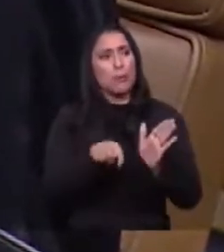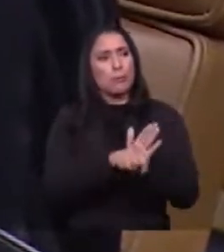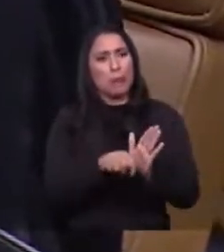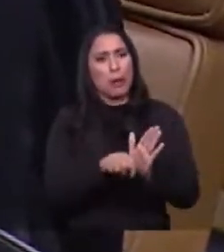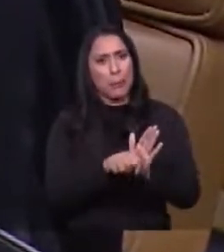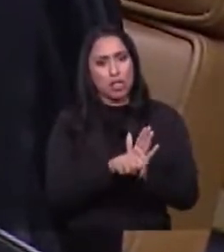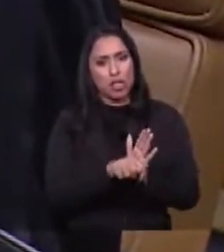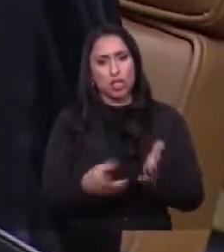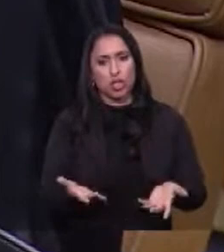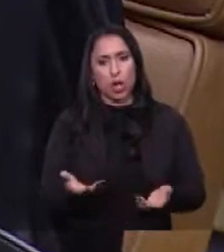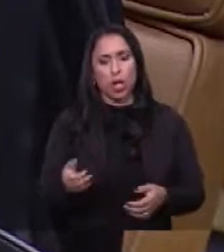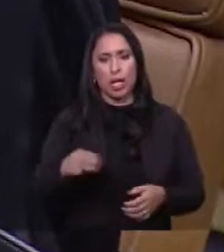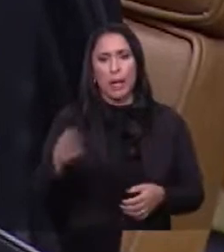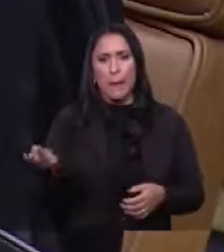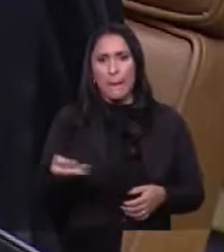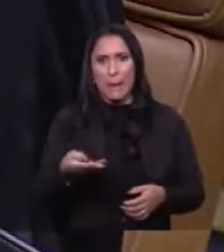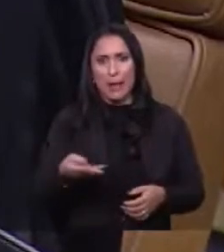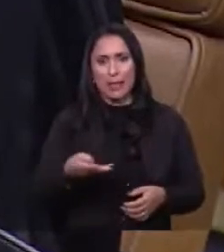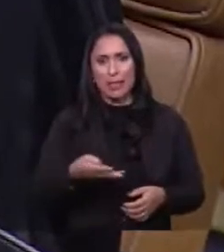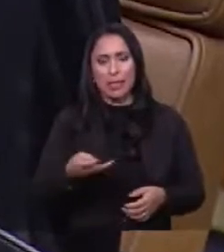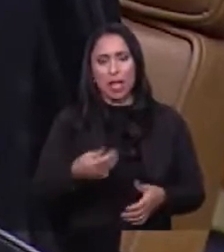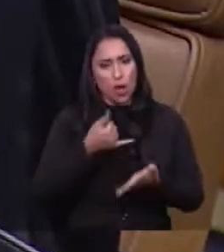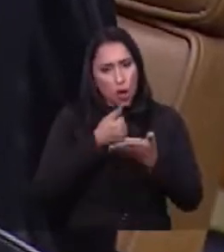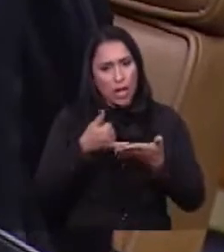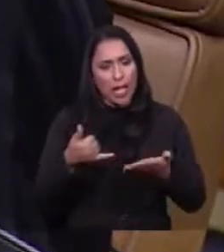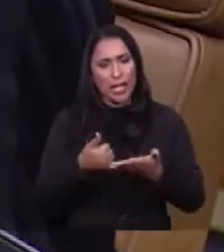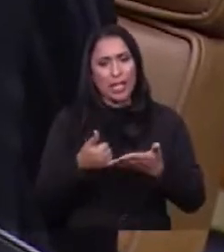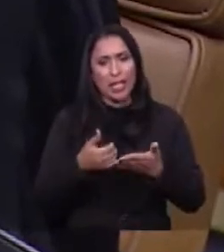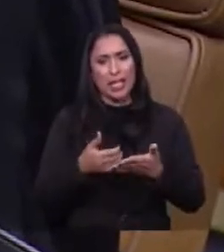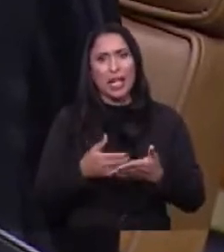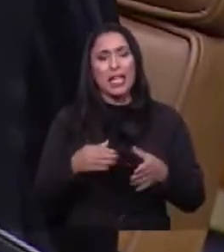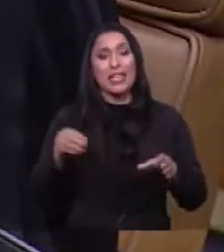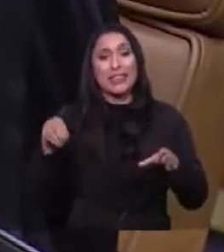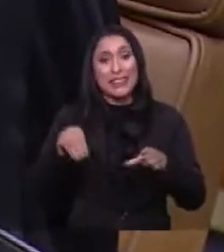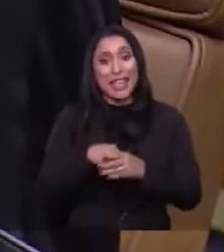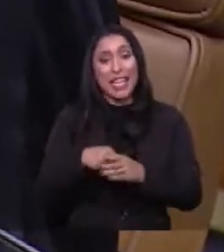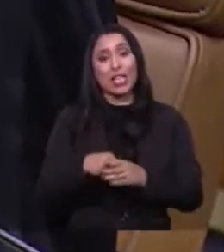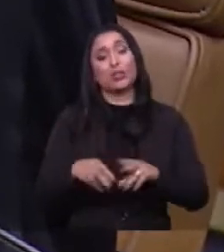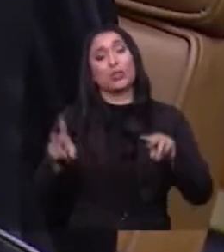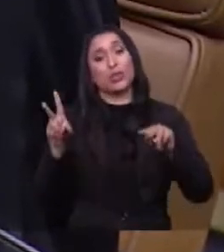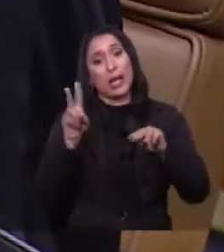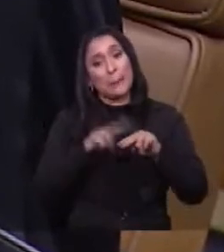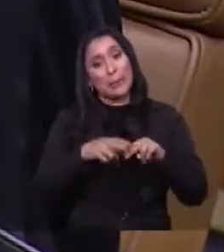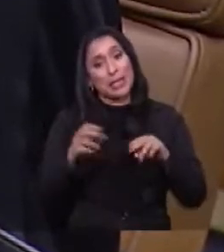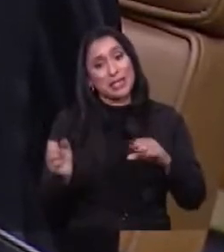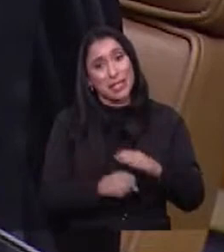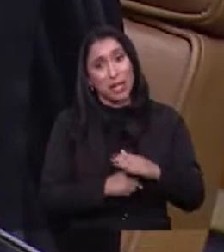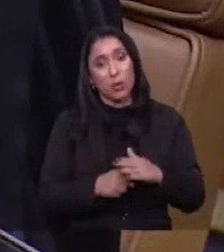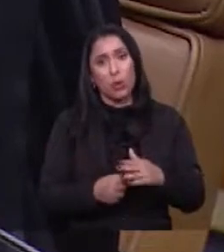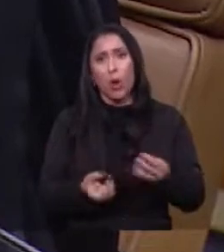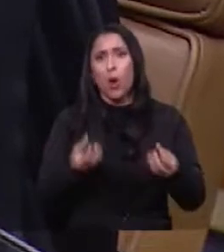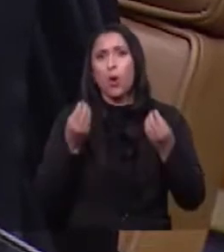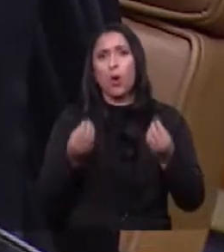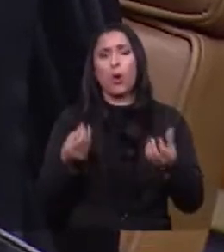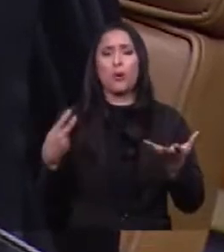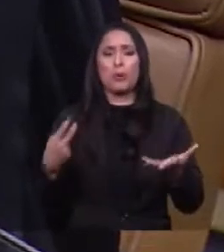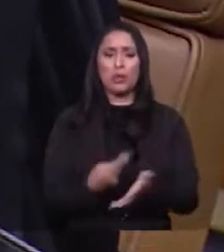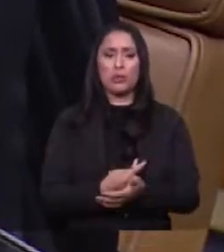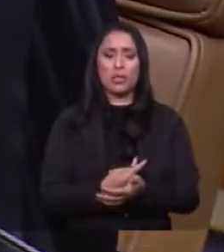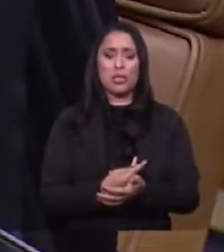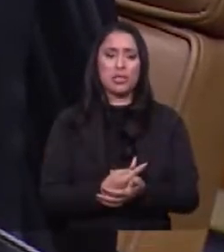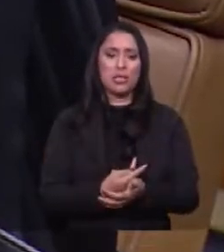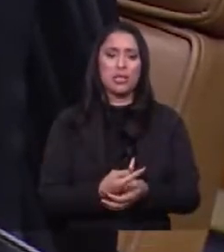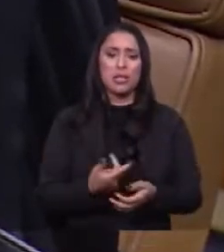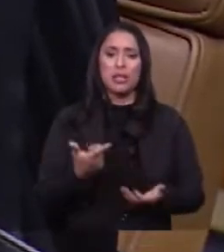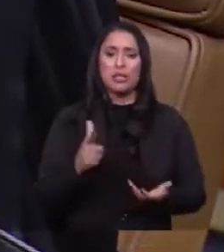aqueles habeas corpus, por onde é que entrava aquilo tudo. Mas que basicamente a gente teve uma experiência de não